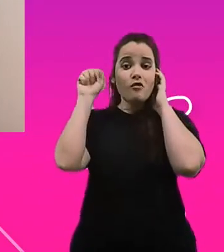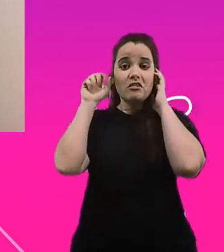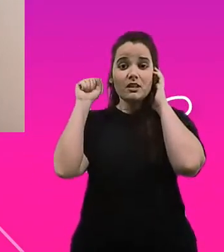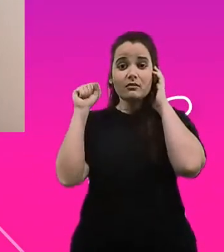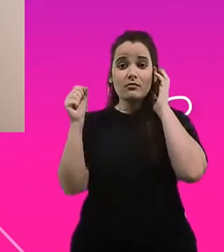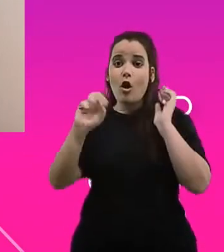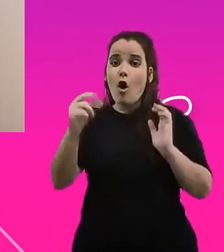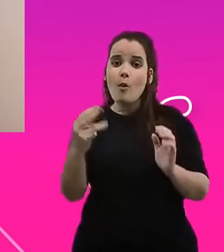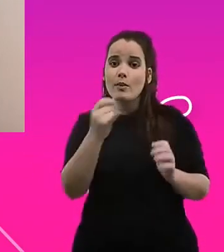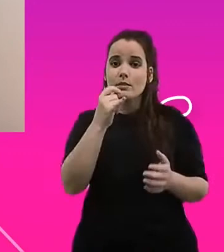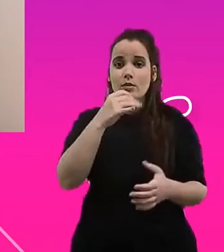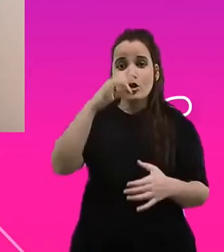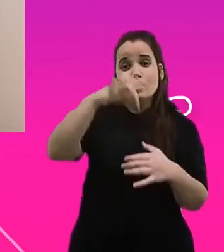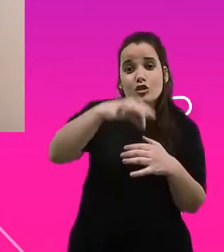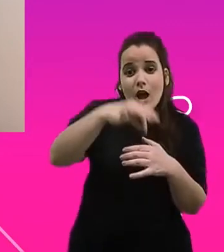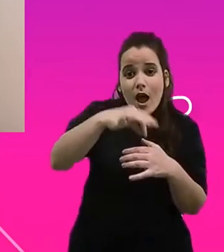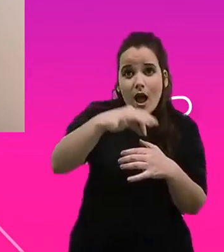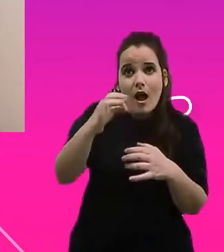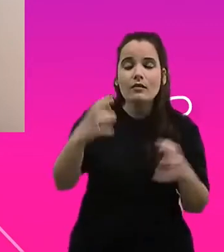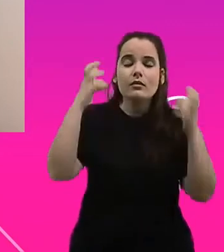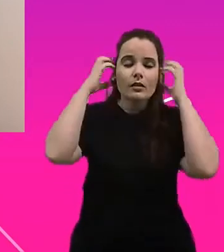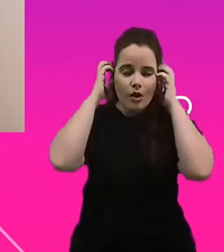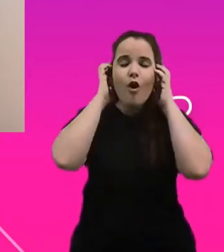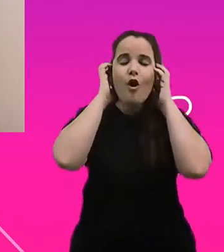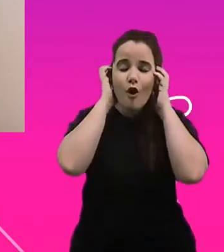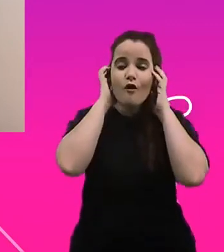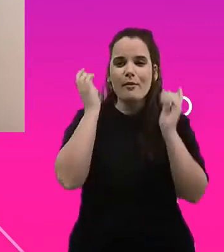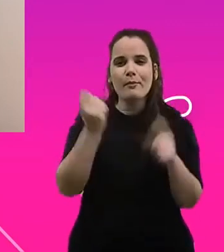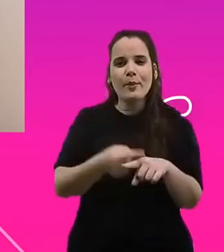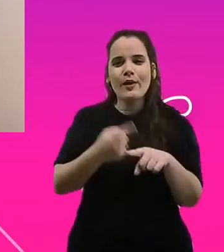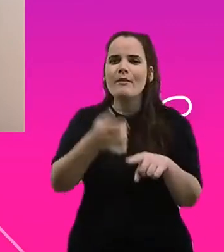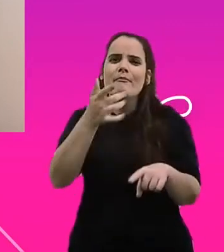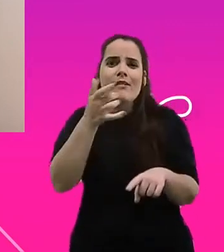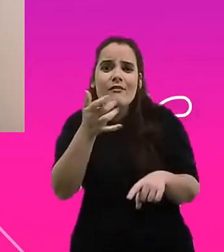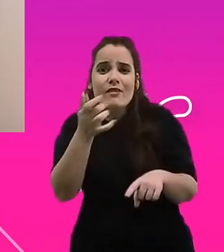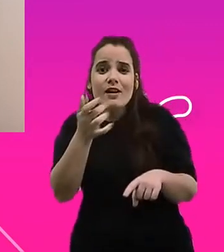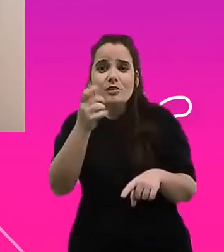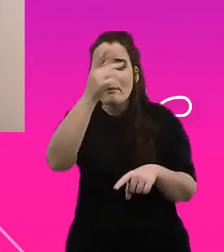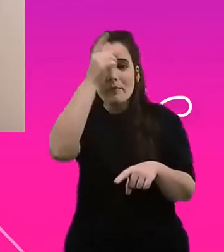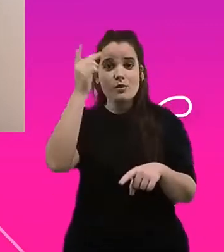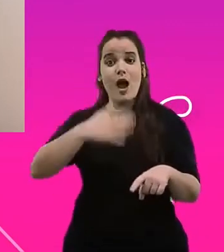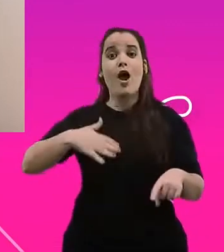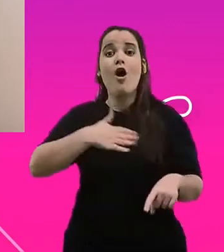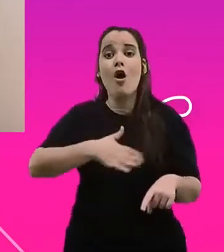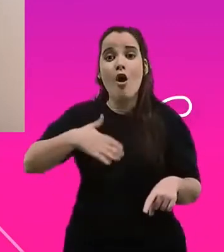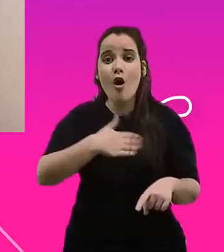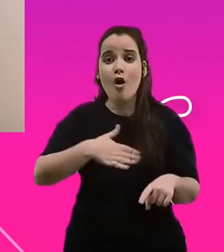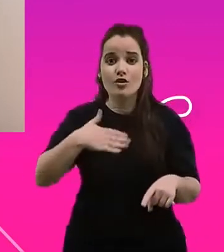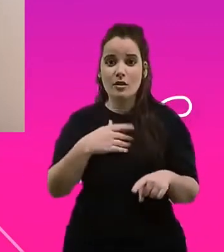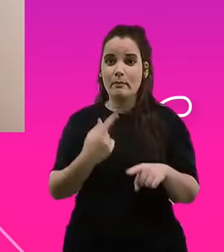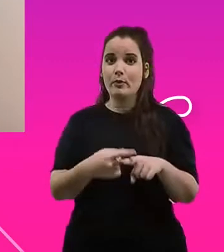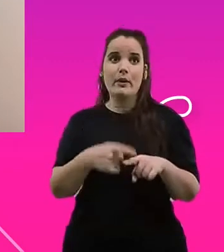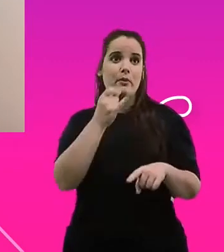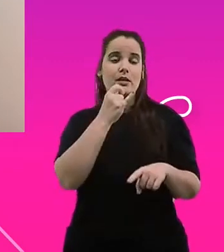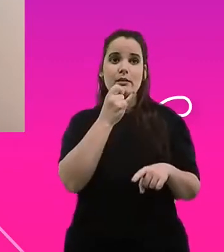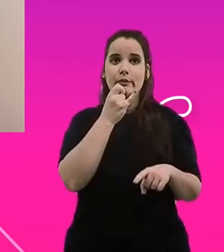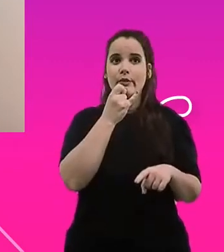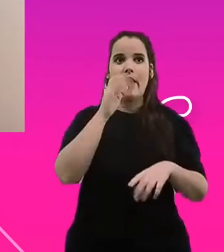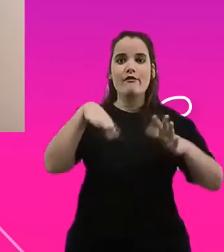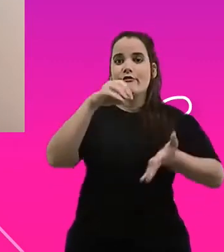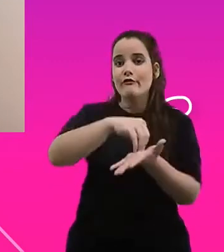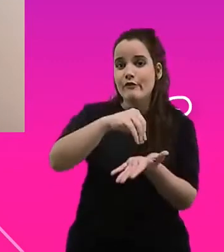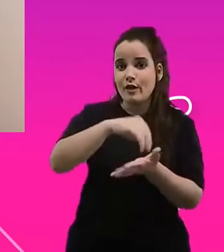nessa jornada com a gente, mas era para uma galera que já consome o slow content naturalmente, porque não tem banda de internet, é em